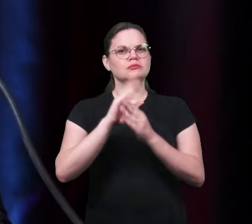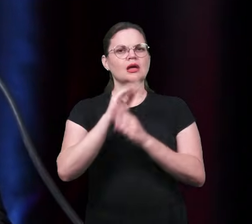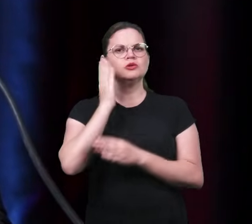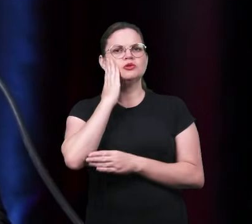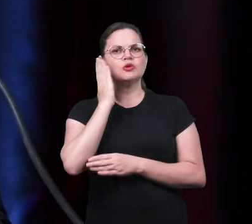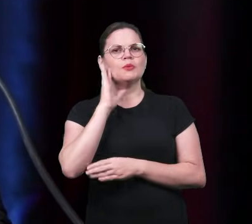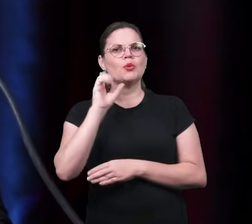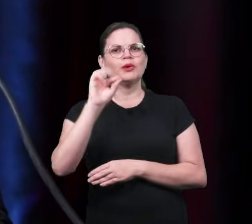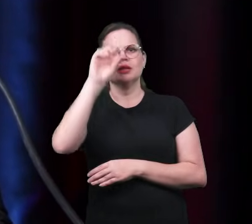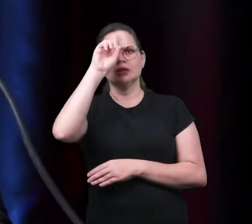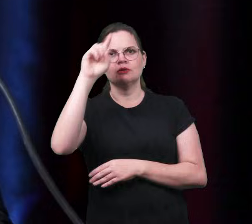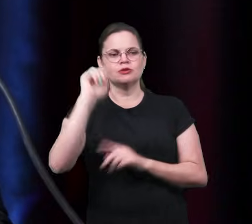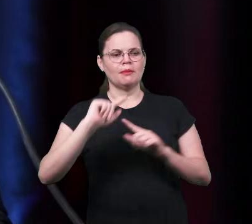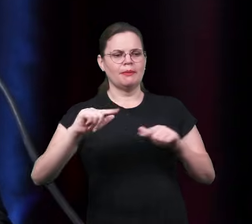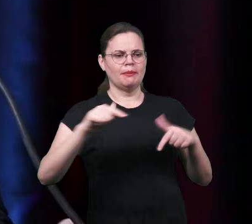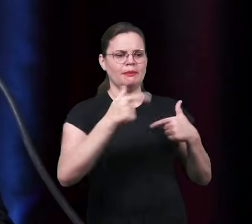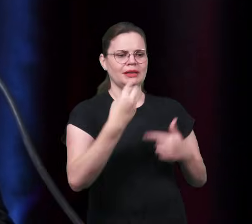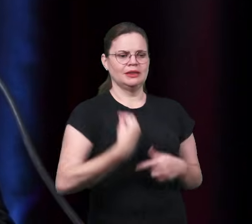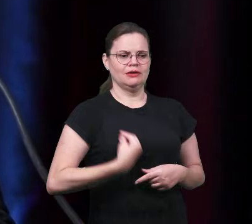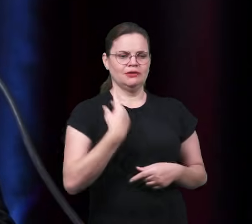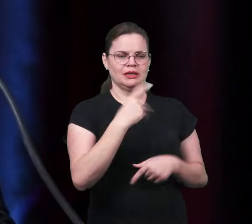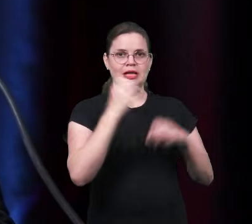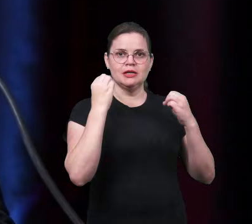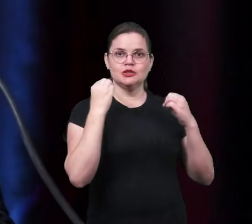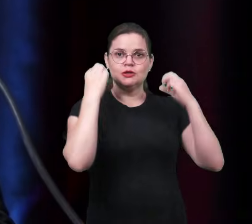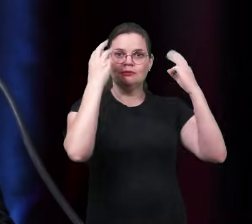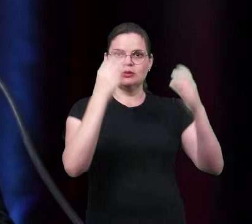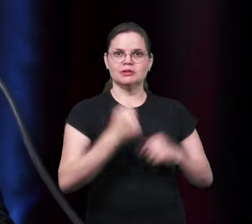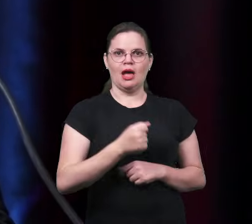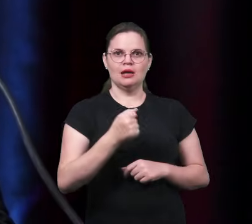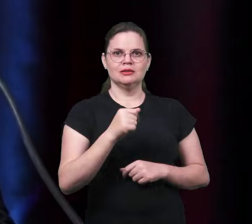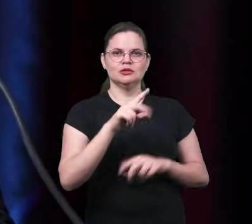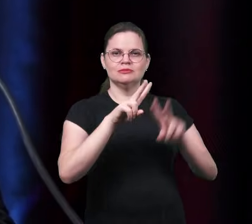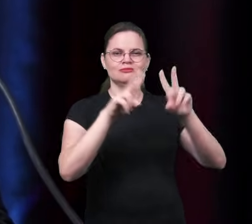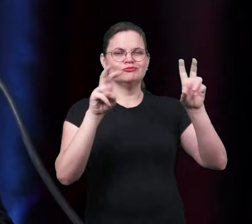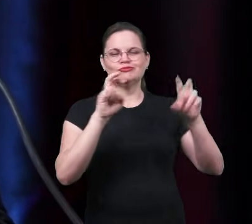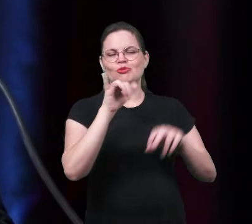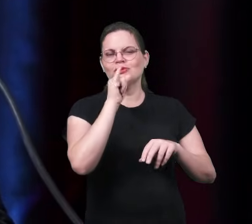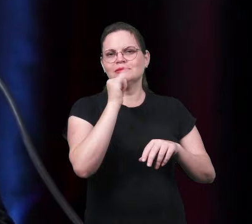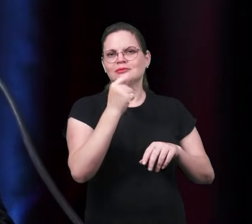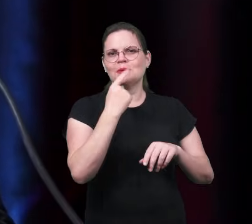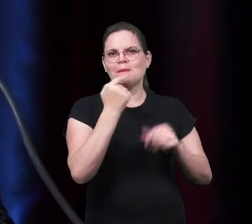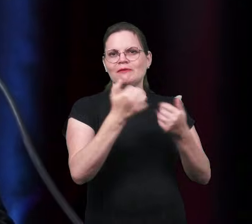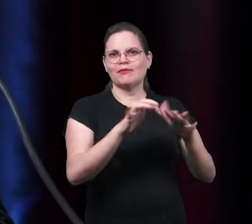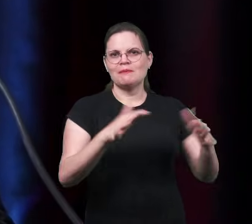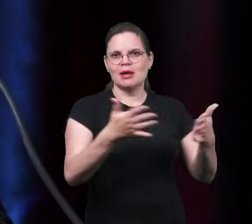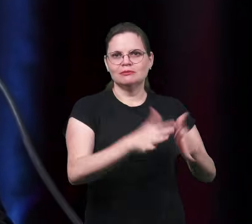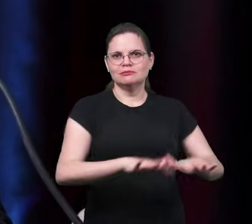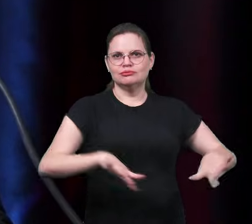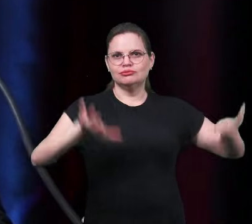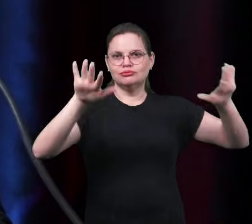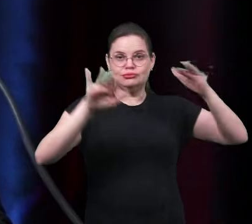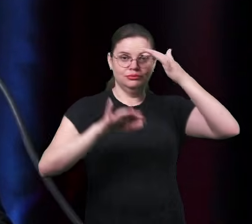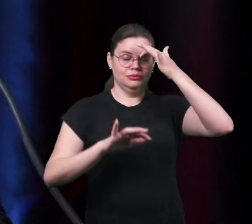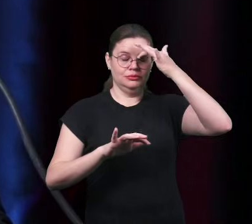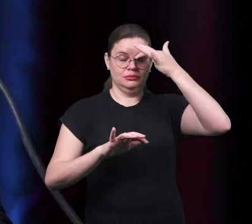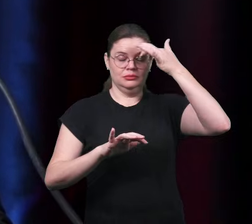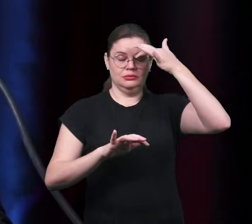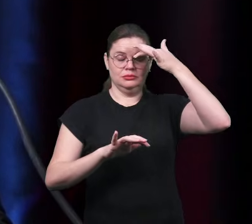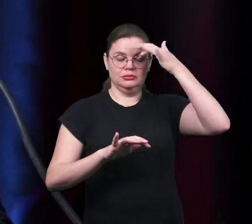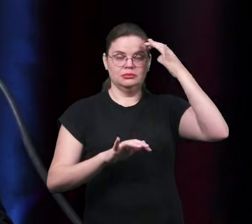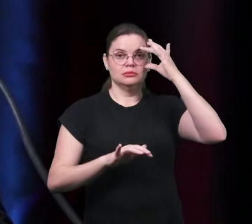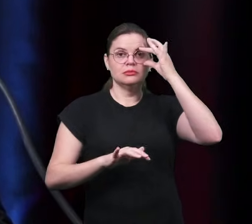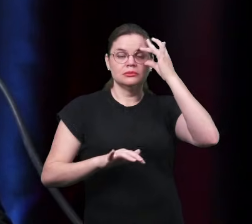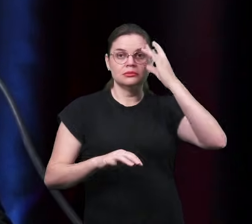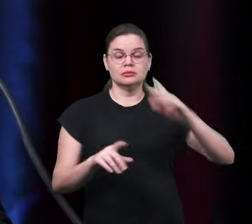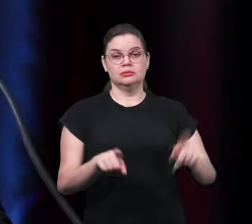vida de Moisés, as experiências, o mar vermelho que se abriu, como de forma tão poderosa Deus